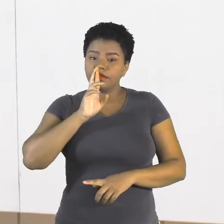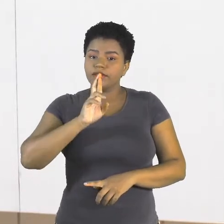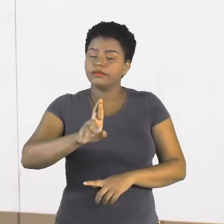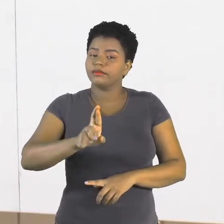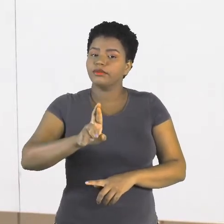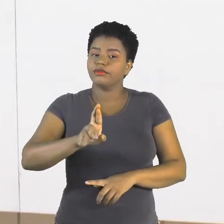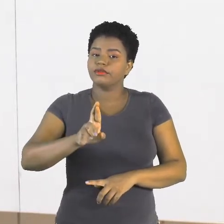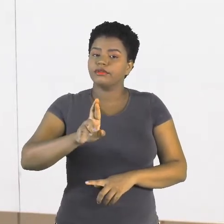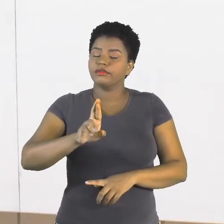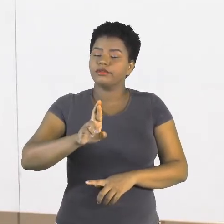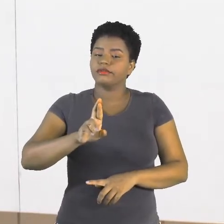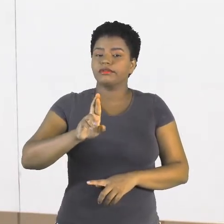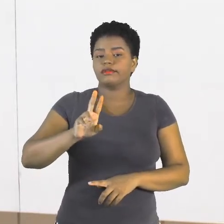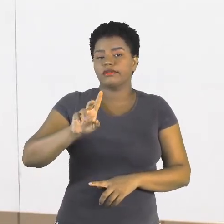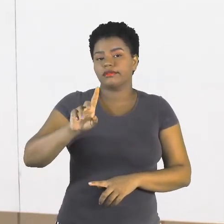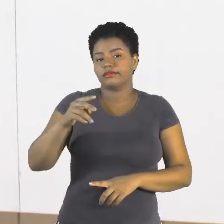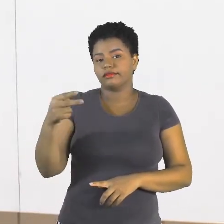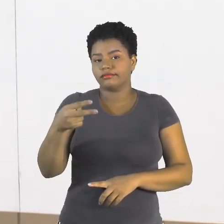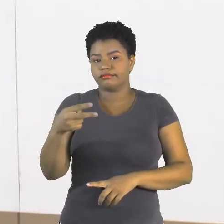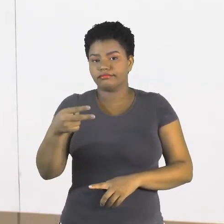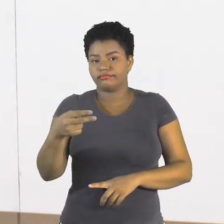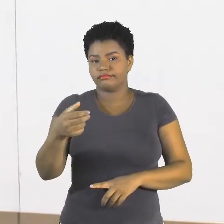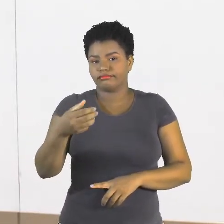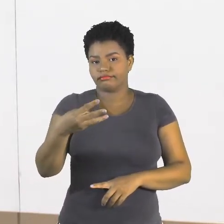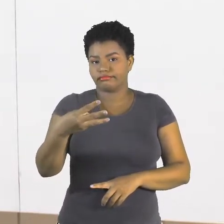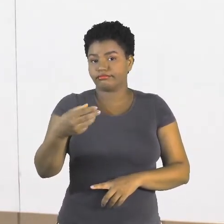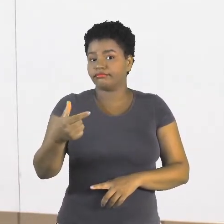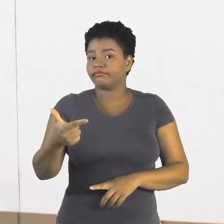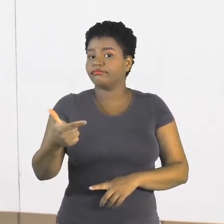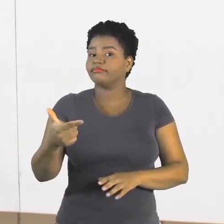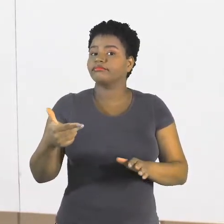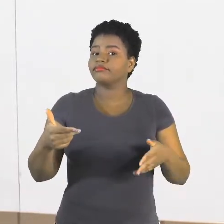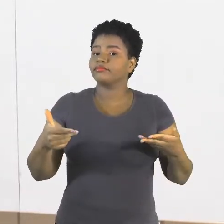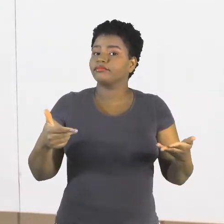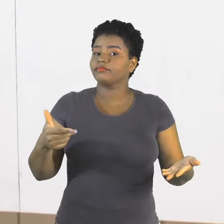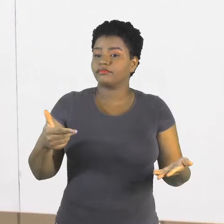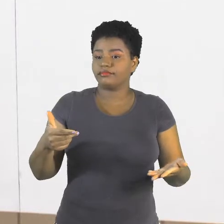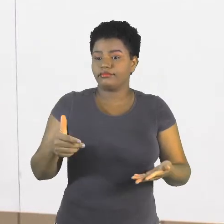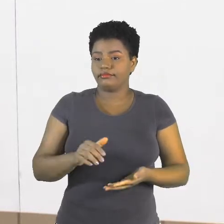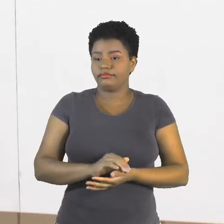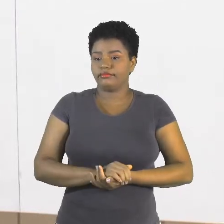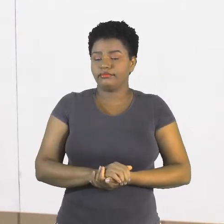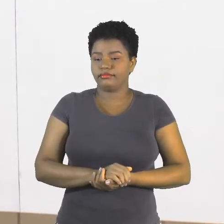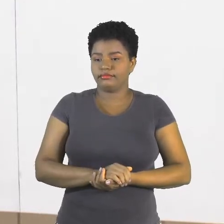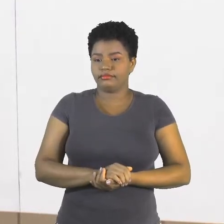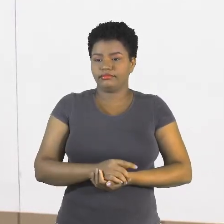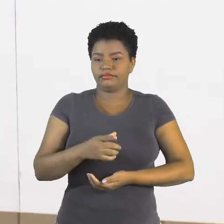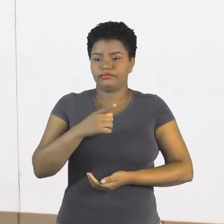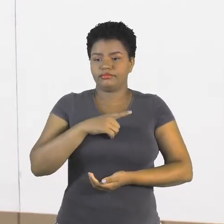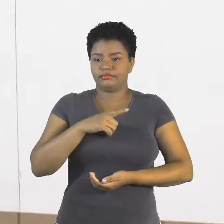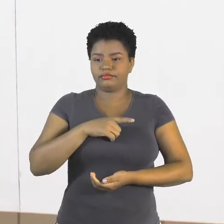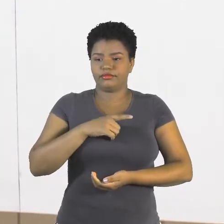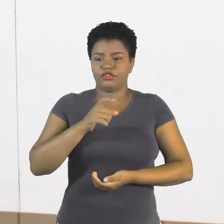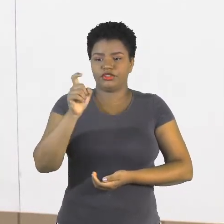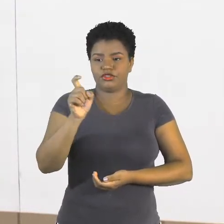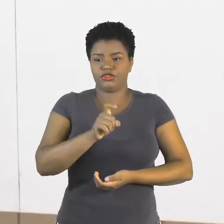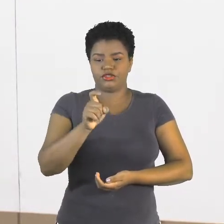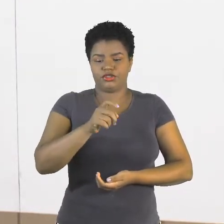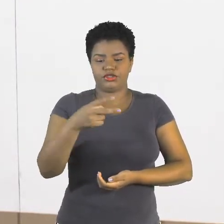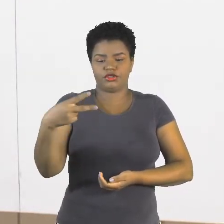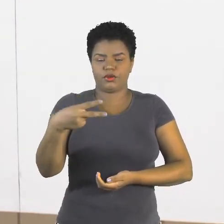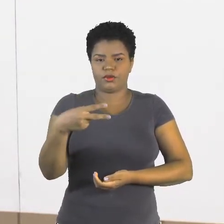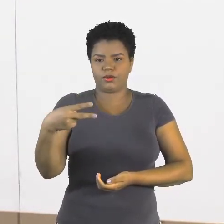é 32? Que número? Eu tenho, então, que x é igual